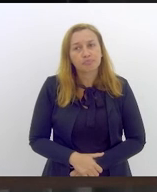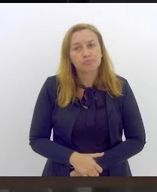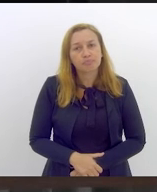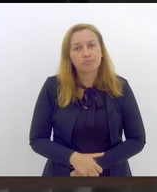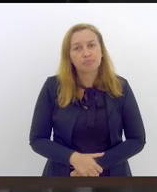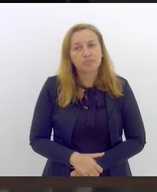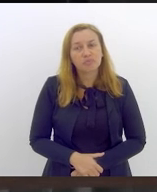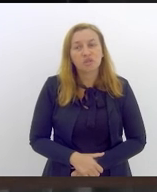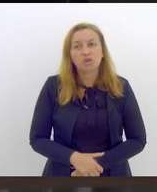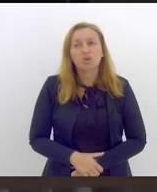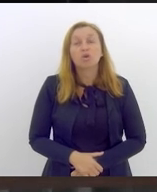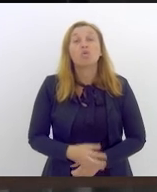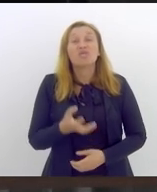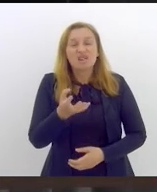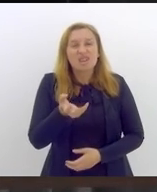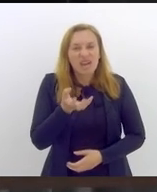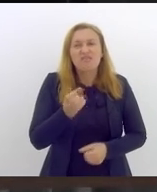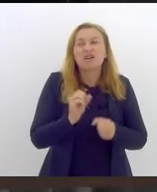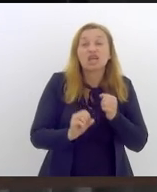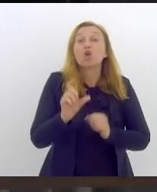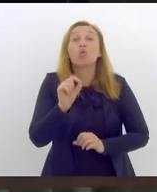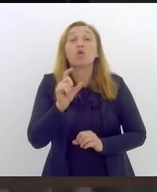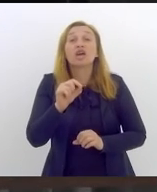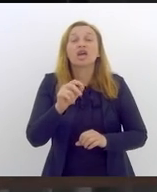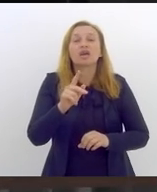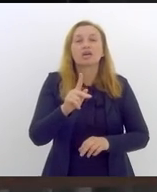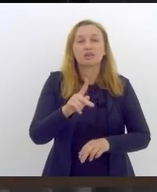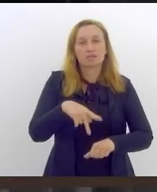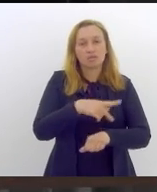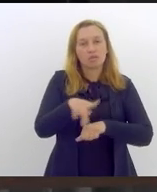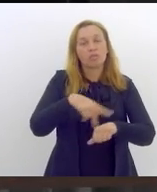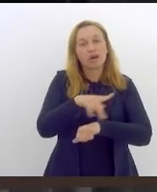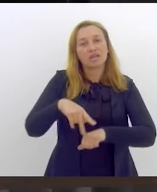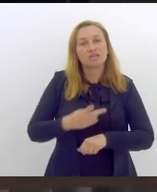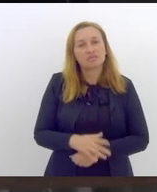o que eles querem fazer com a nossa nação